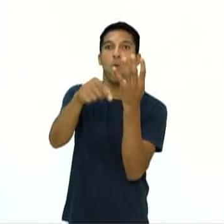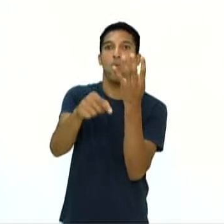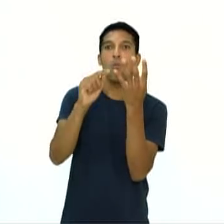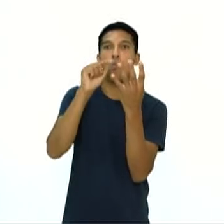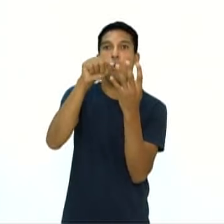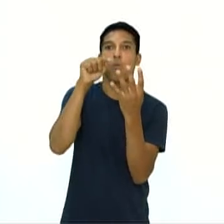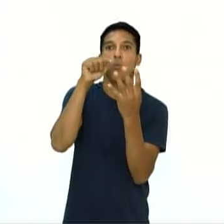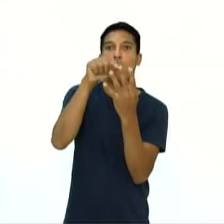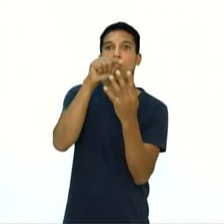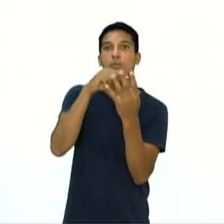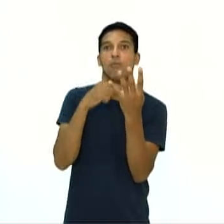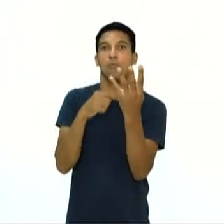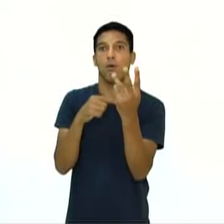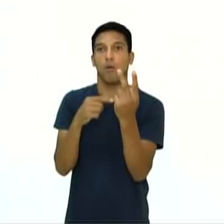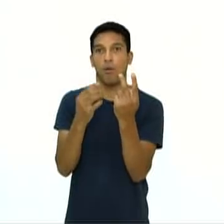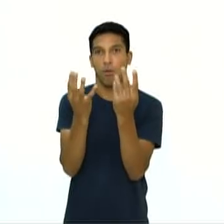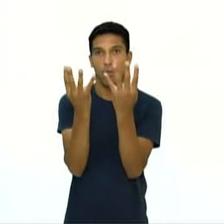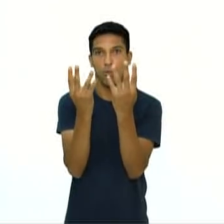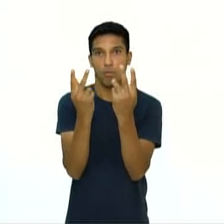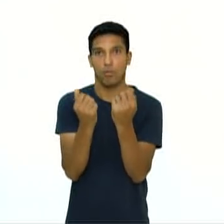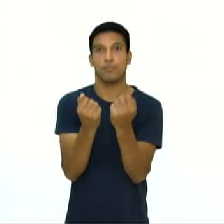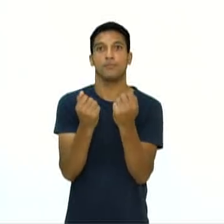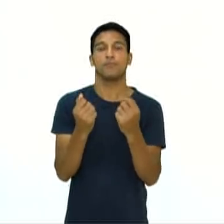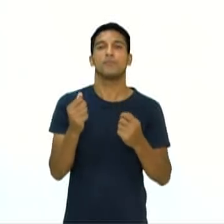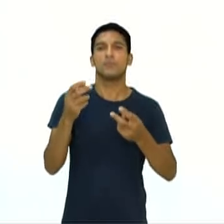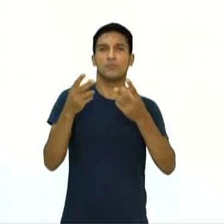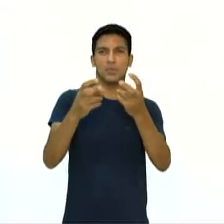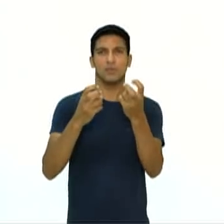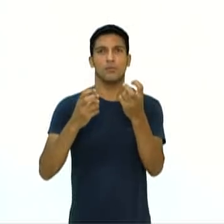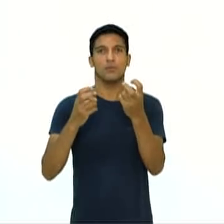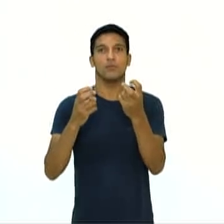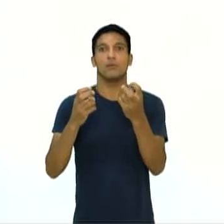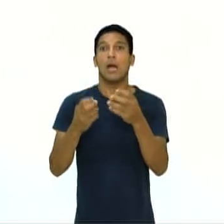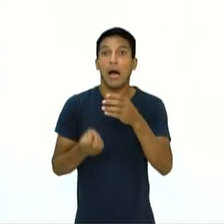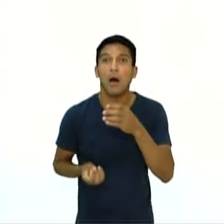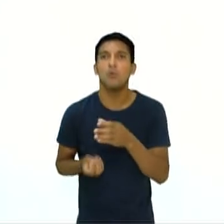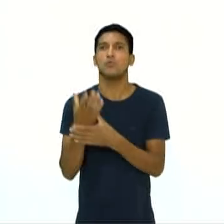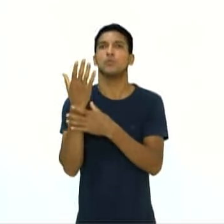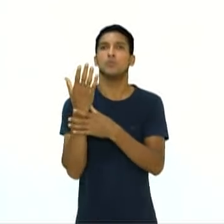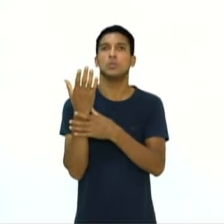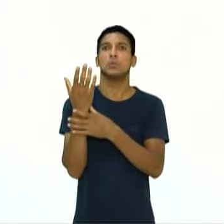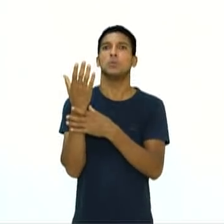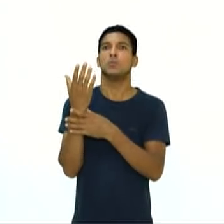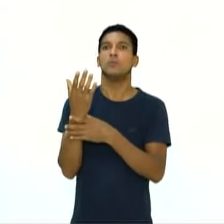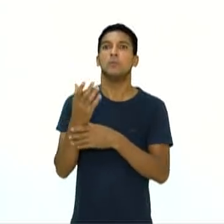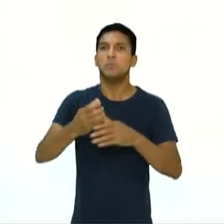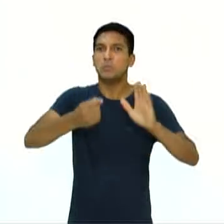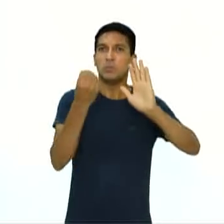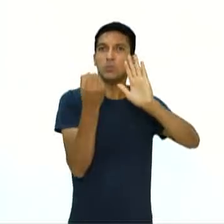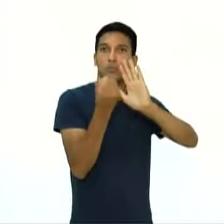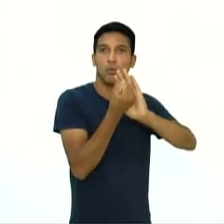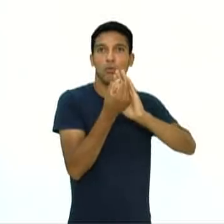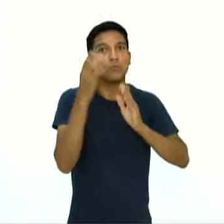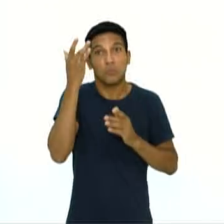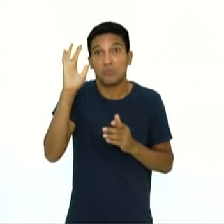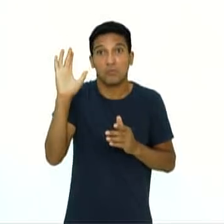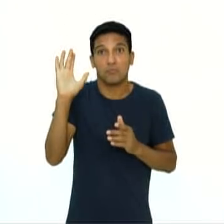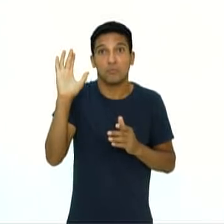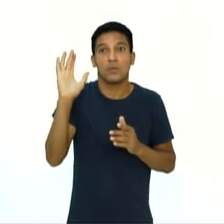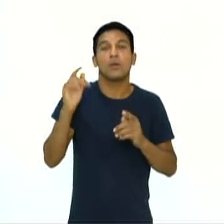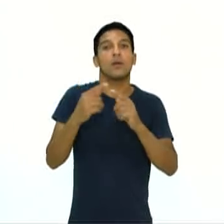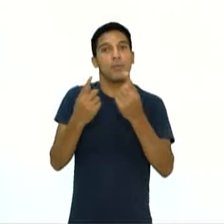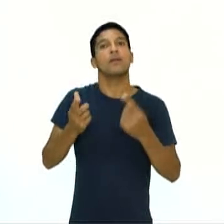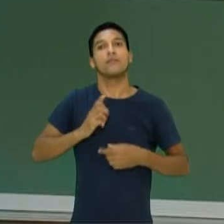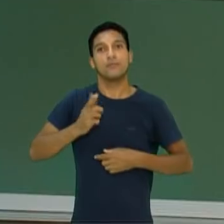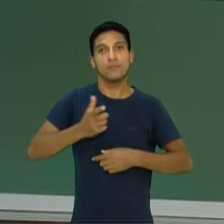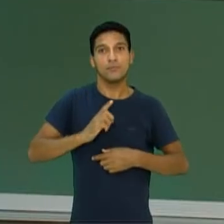não tem uma origem muito certa, né? A sua origem é incerta, mas remonta de exemplos